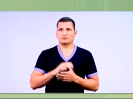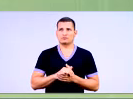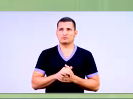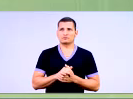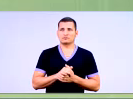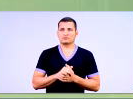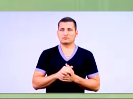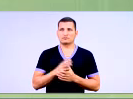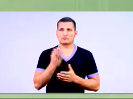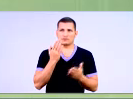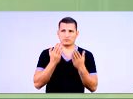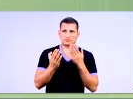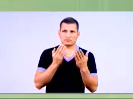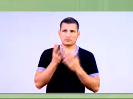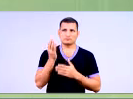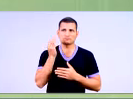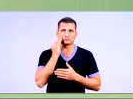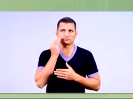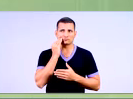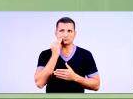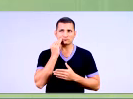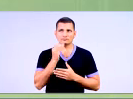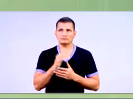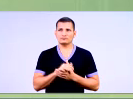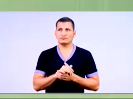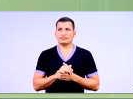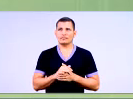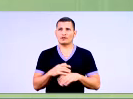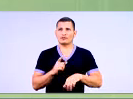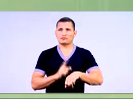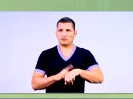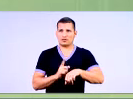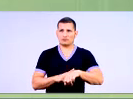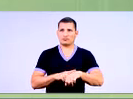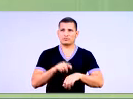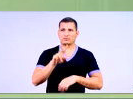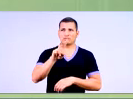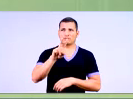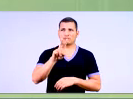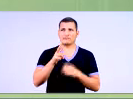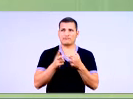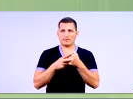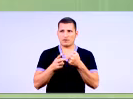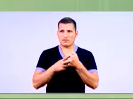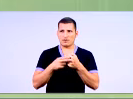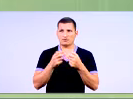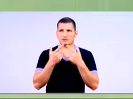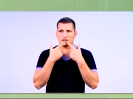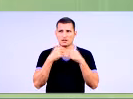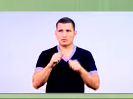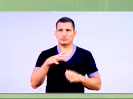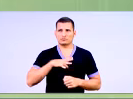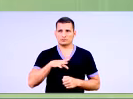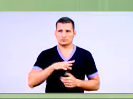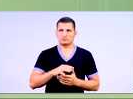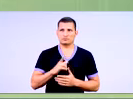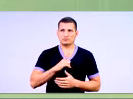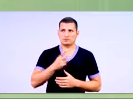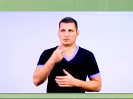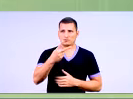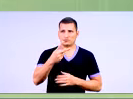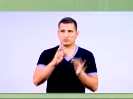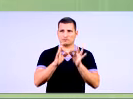falar, analisar esse tempo verbal na língua portuguesa. Olha só, temos aí as 2